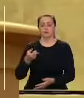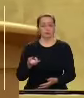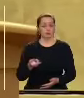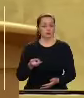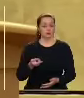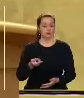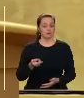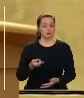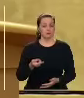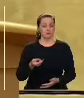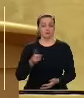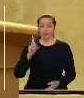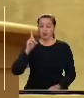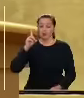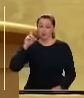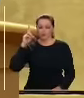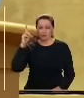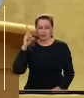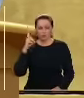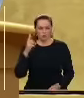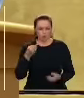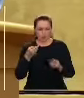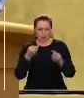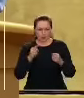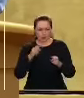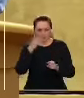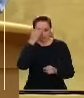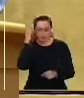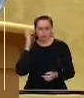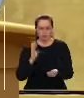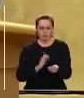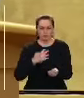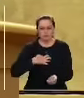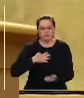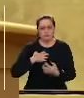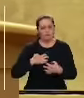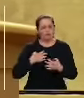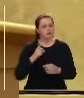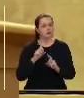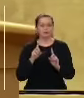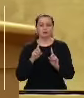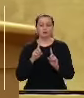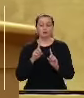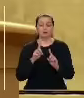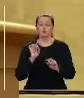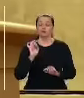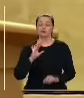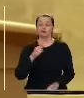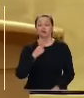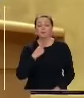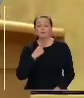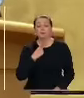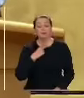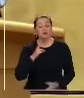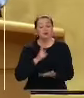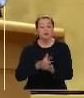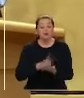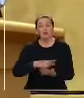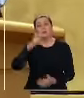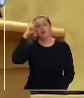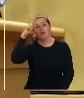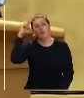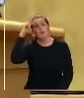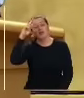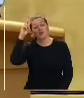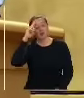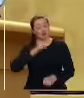Você vê que Deus não condena a ira: irai-vos, mas não pequeis, não se põe o sol sobre a vossa ira. Deus não condena. Às vezes a pessoa, ela